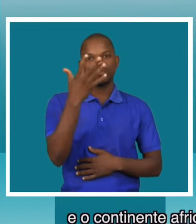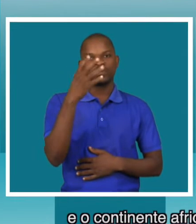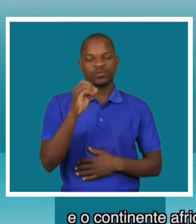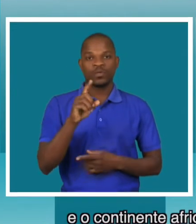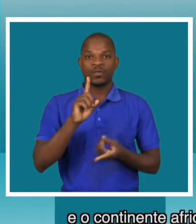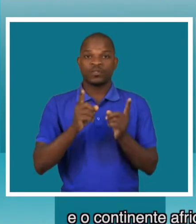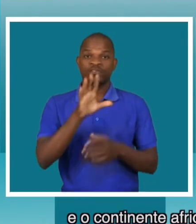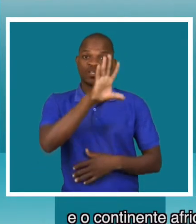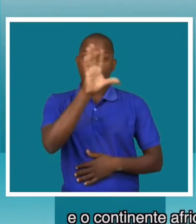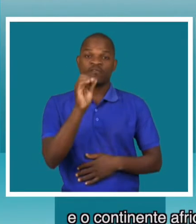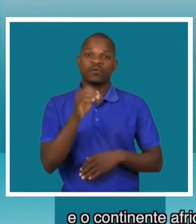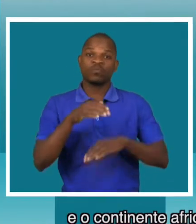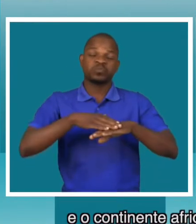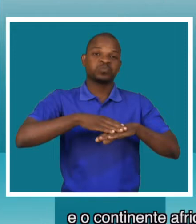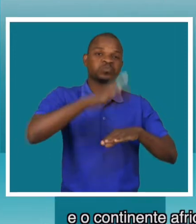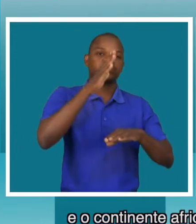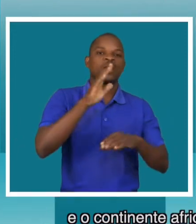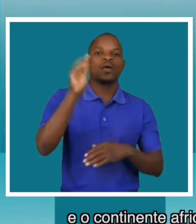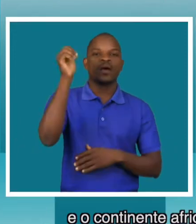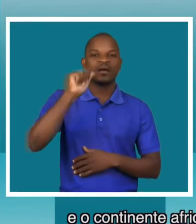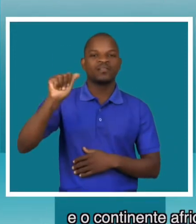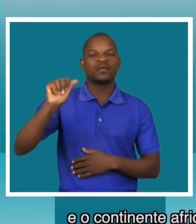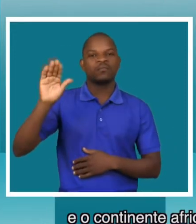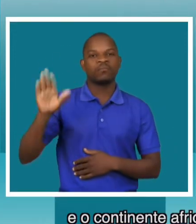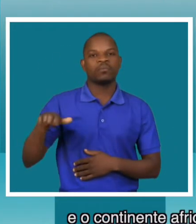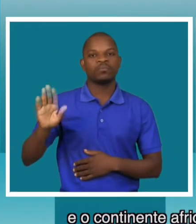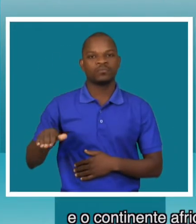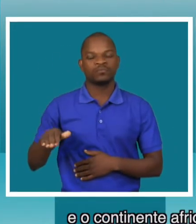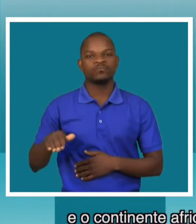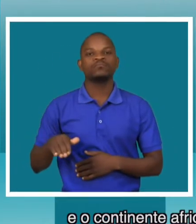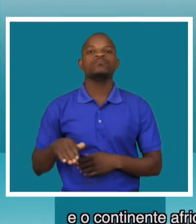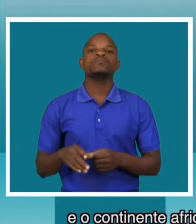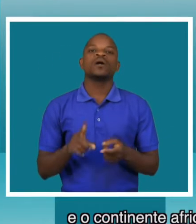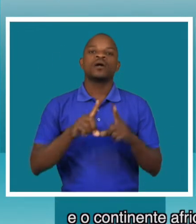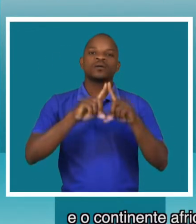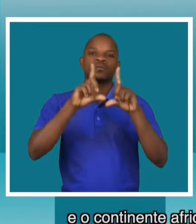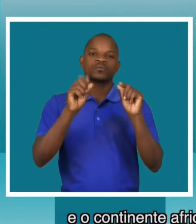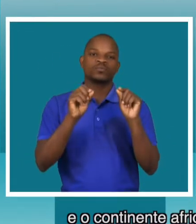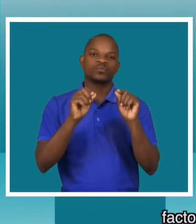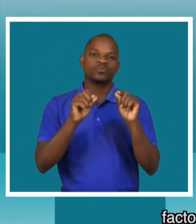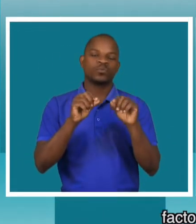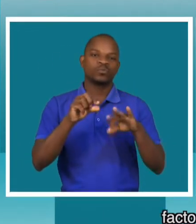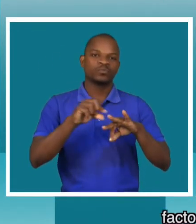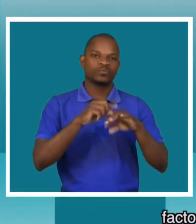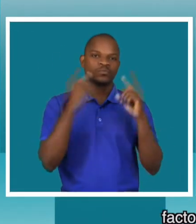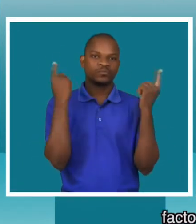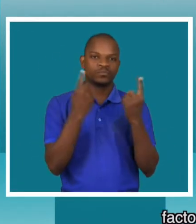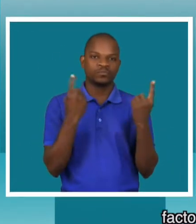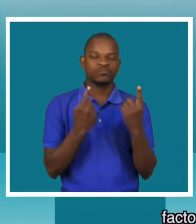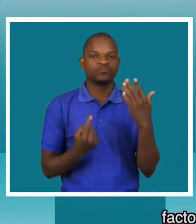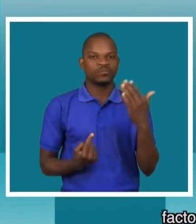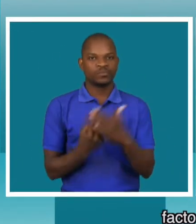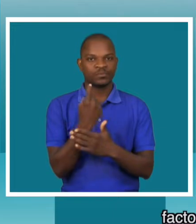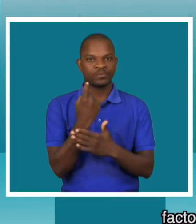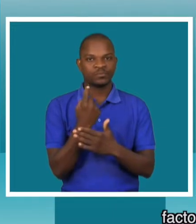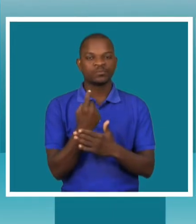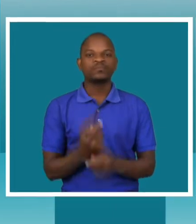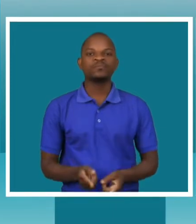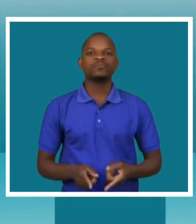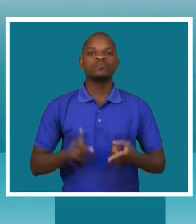ultrapassaria o sul da Ásia e se tornaria na região com mais casamentos forçados no mundo. Fato que está a se concretizar.